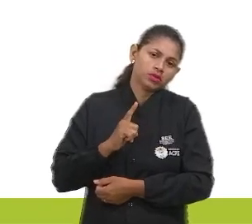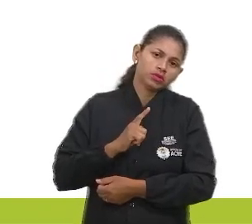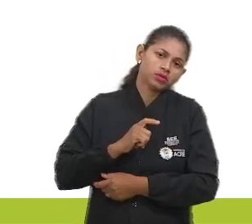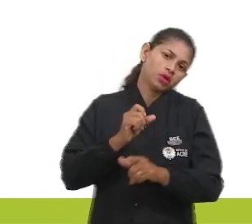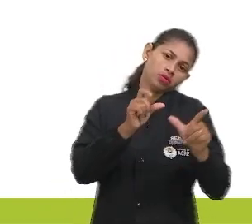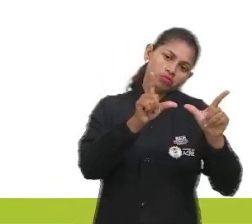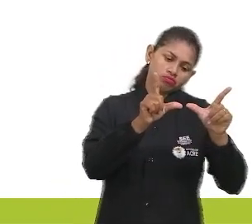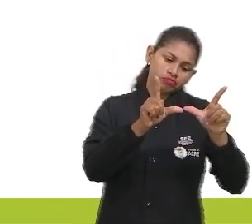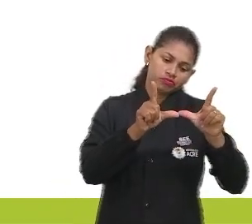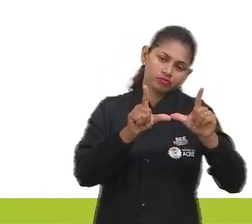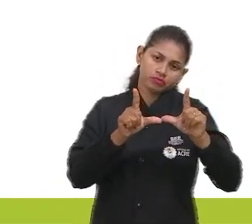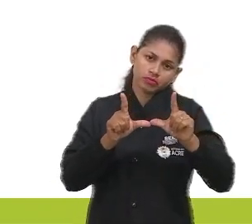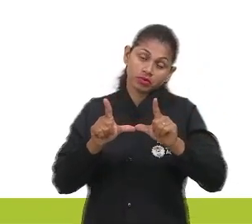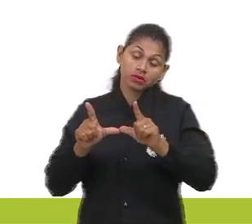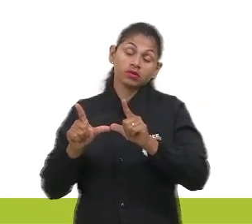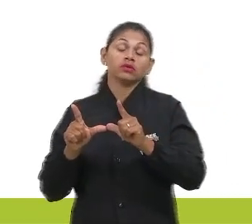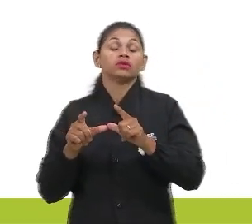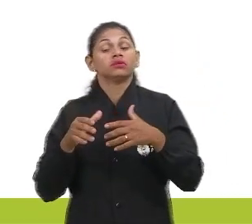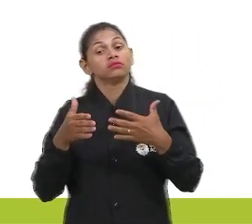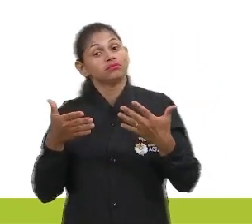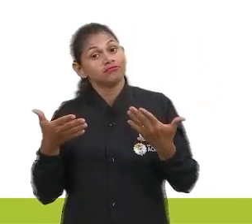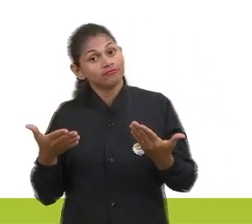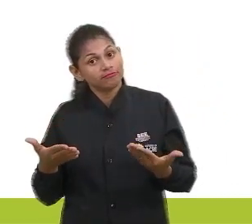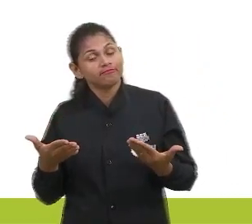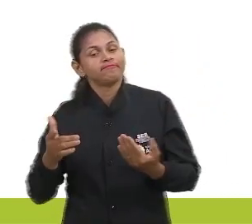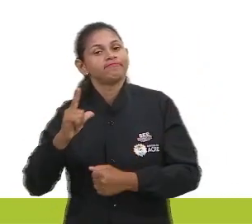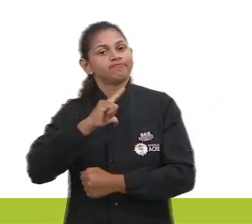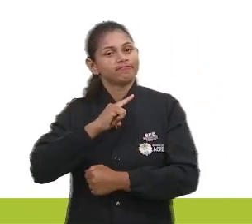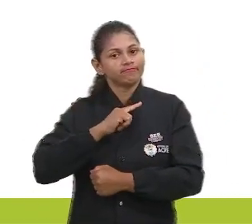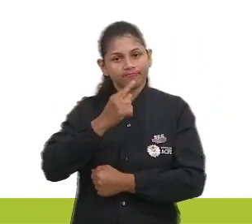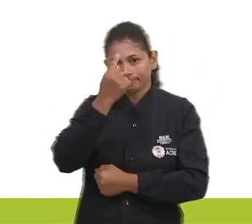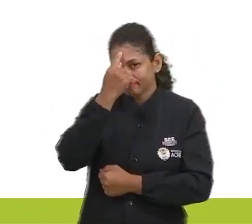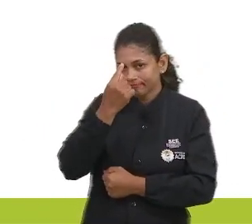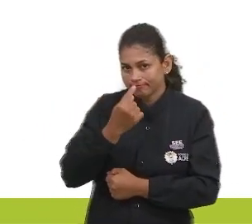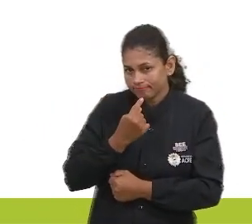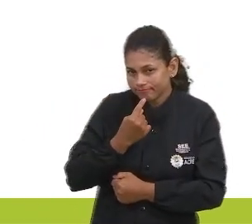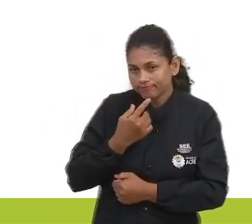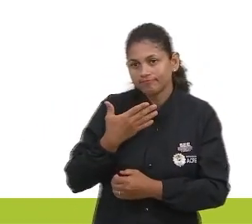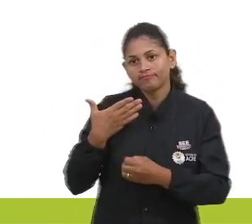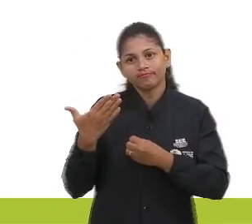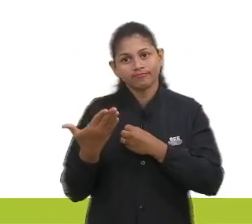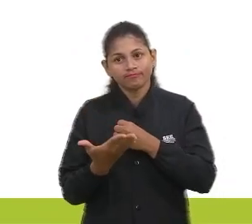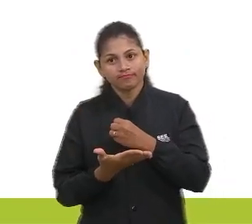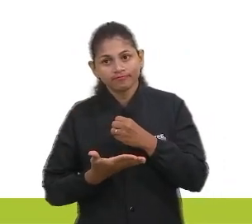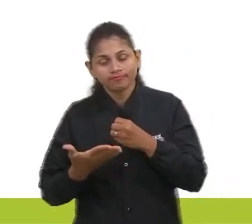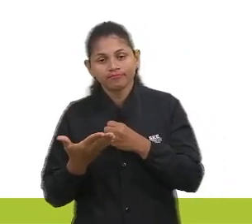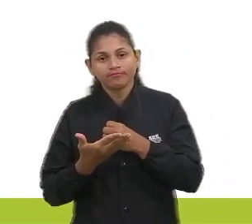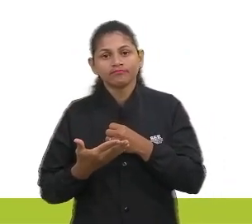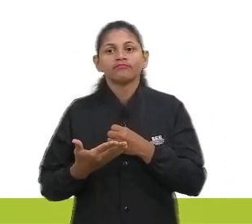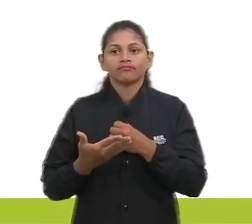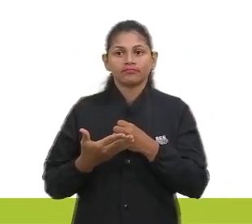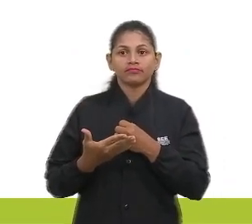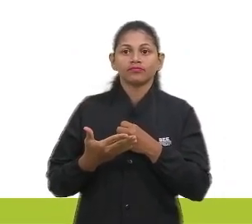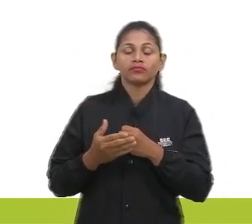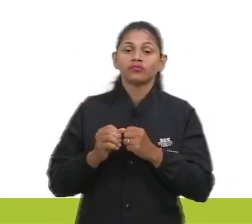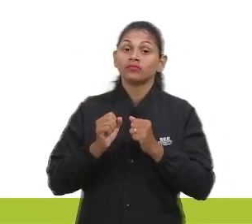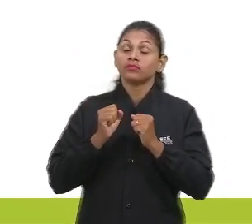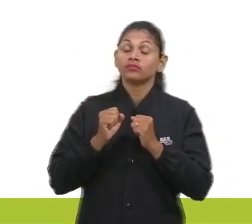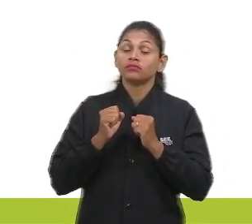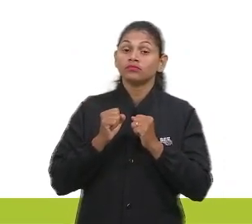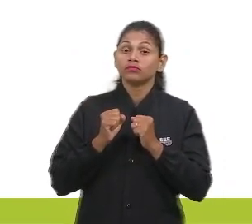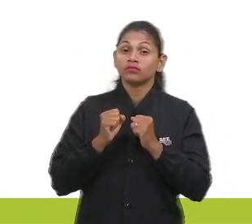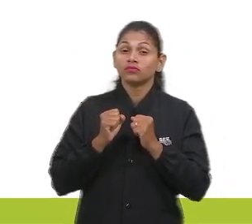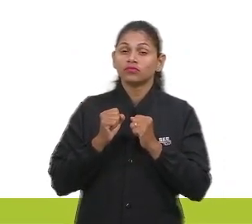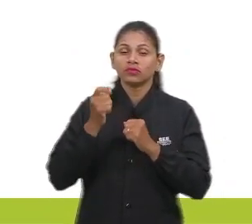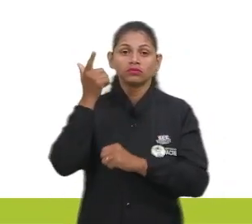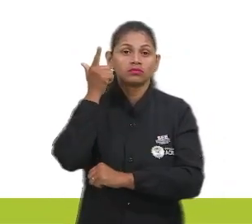gente tem uma imagem aqui, básica, é uma imagem, uma ilustração que a gente pode aí